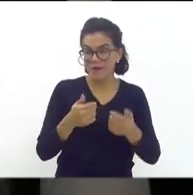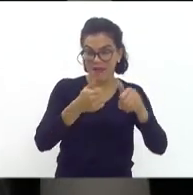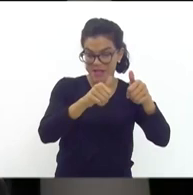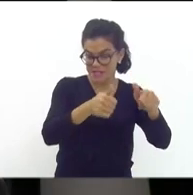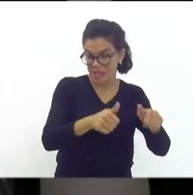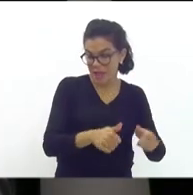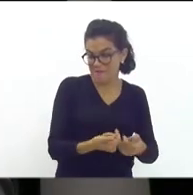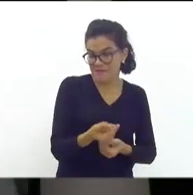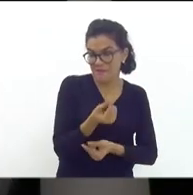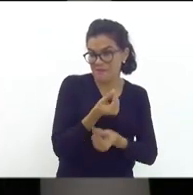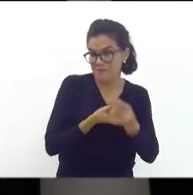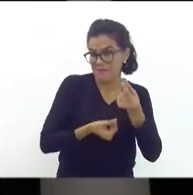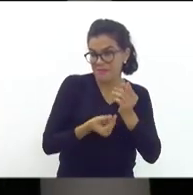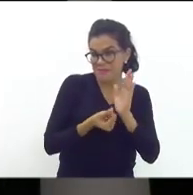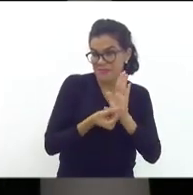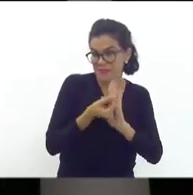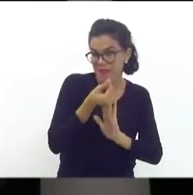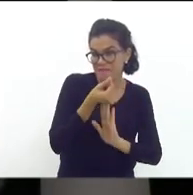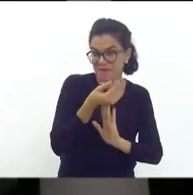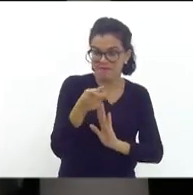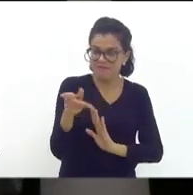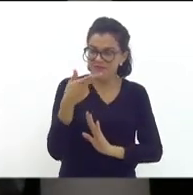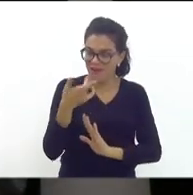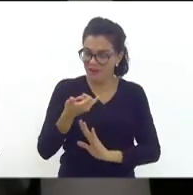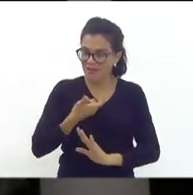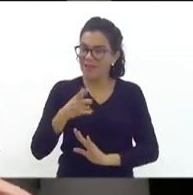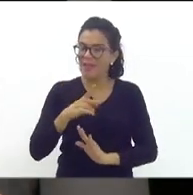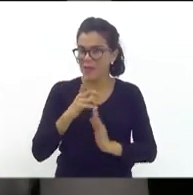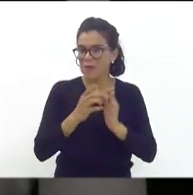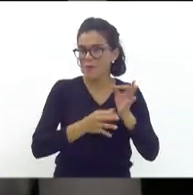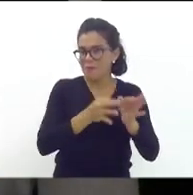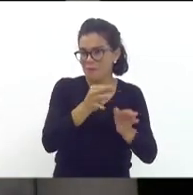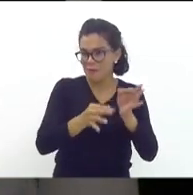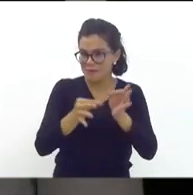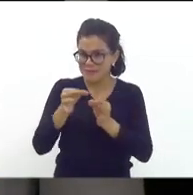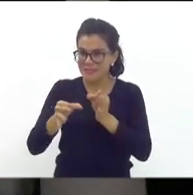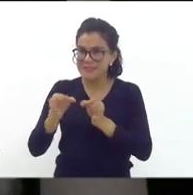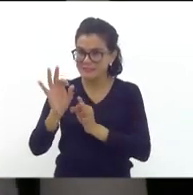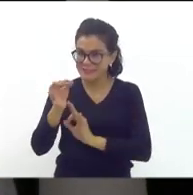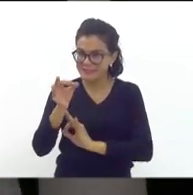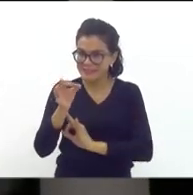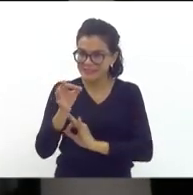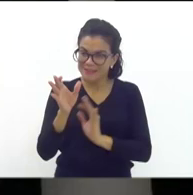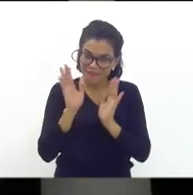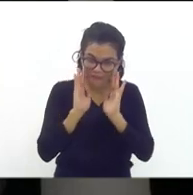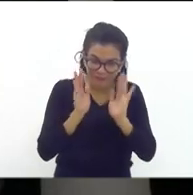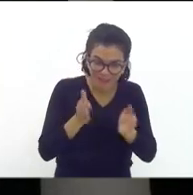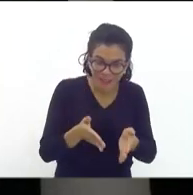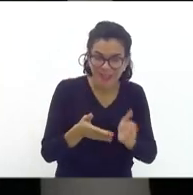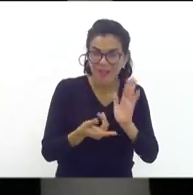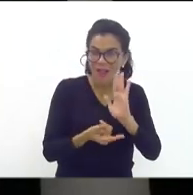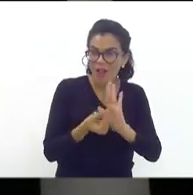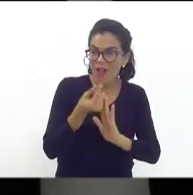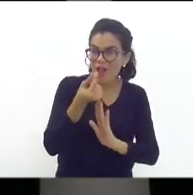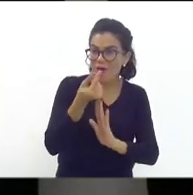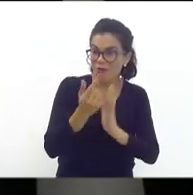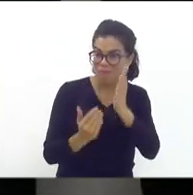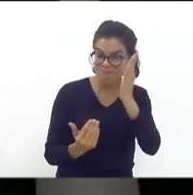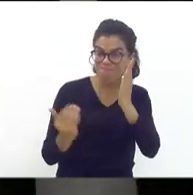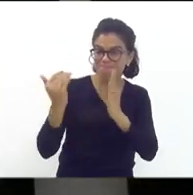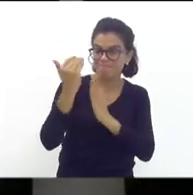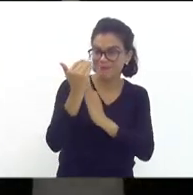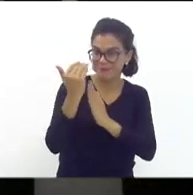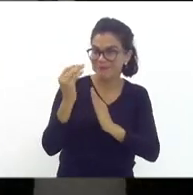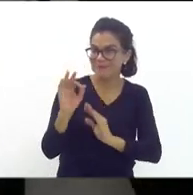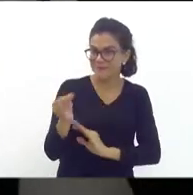tarifária Atual O senhor falou aí que existe um processo separado para tratar desses possíveis lucros excessivos da